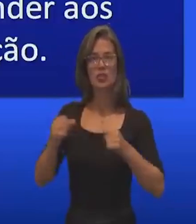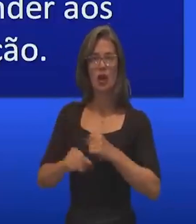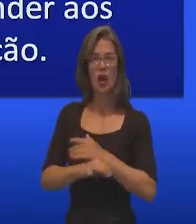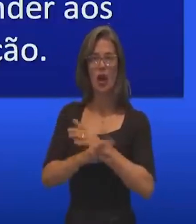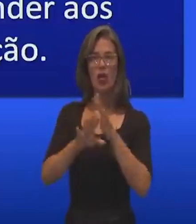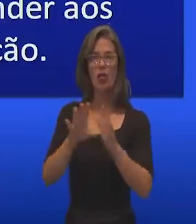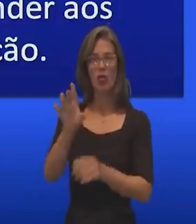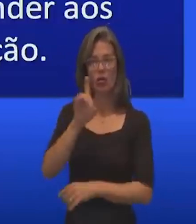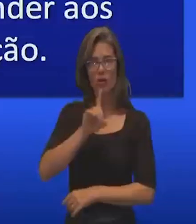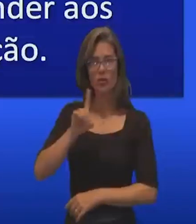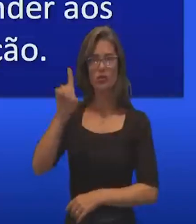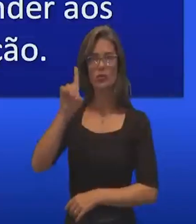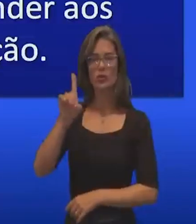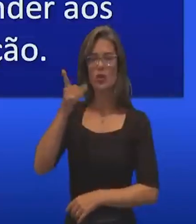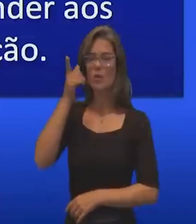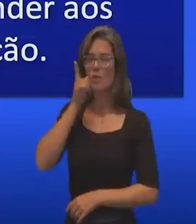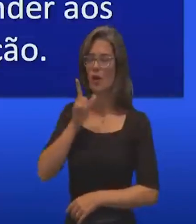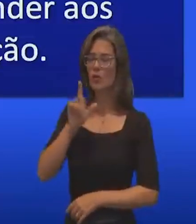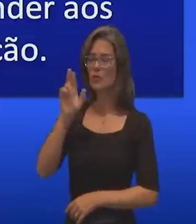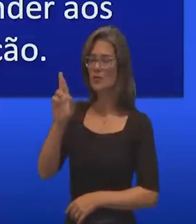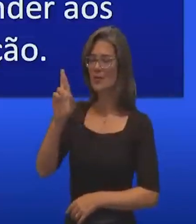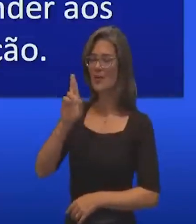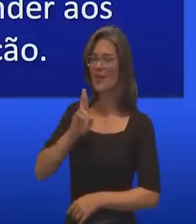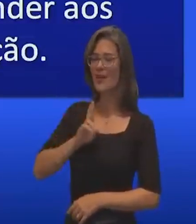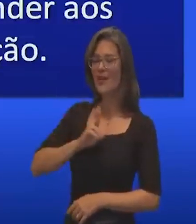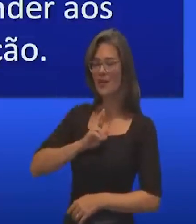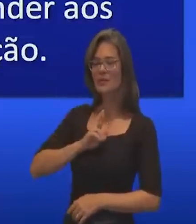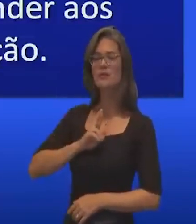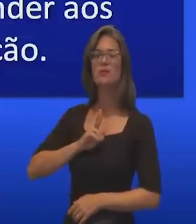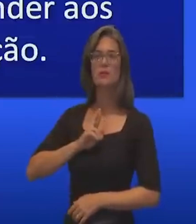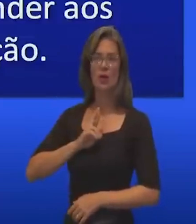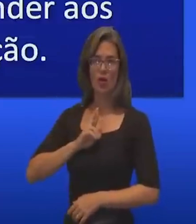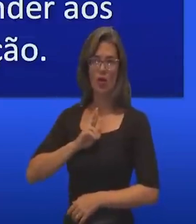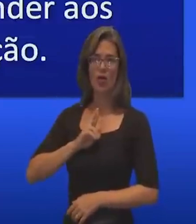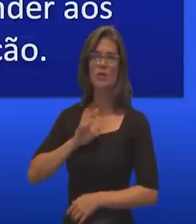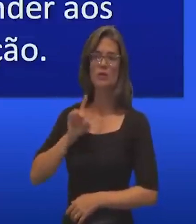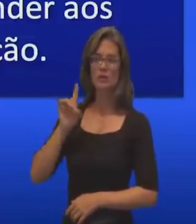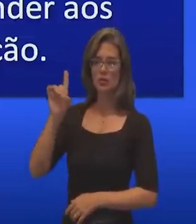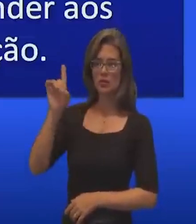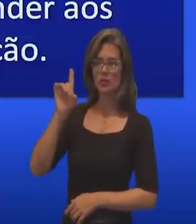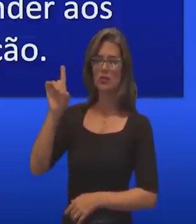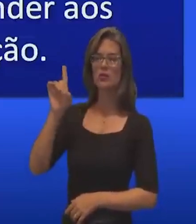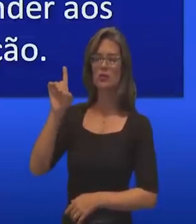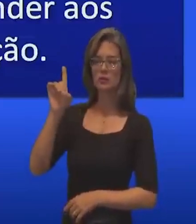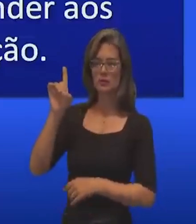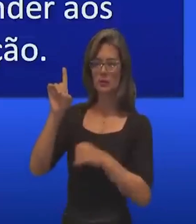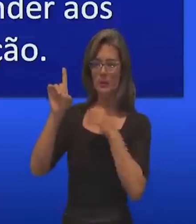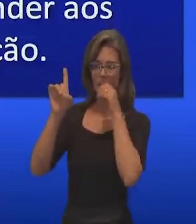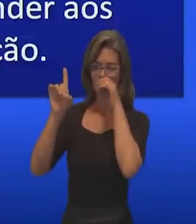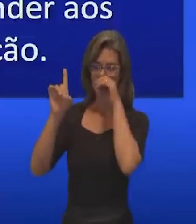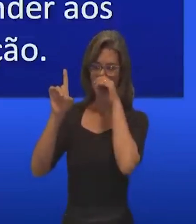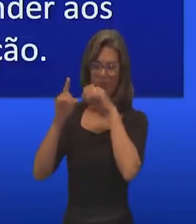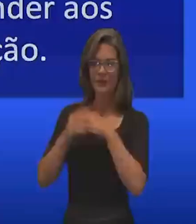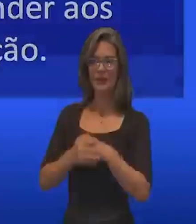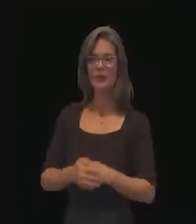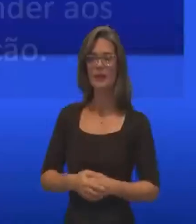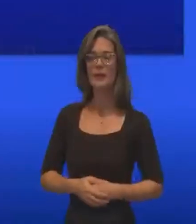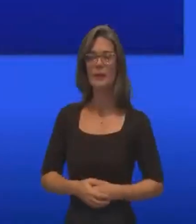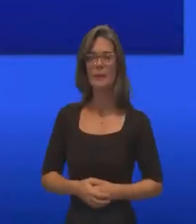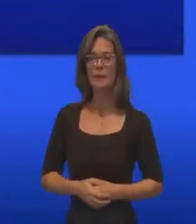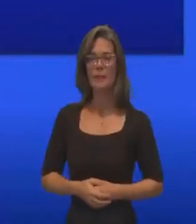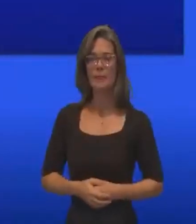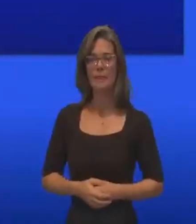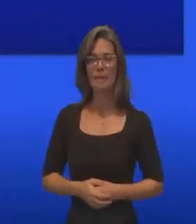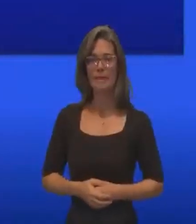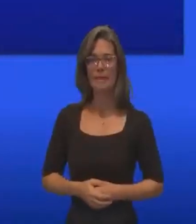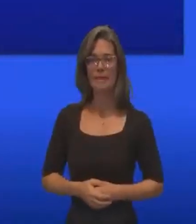que tenhais resposta para os que se gloriam na aparência e não no coração. Porque